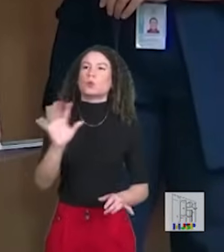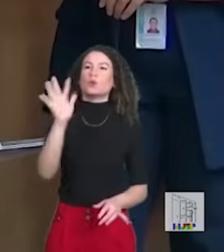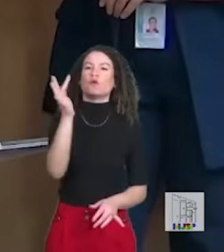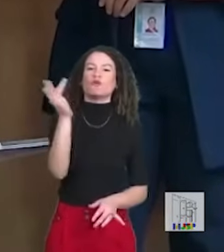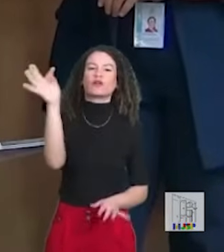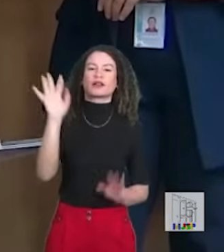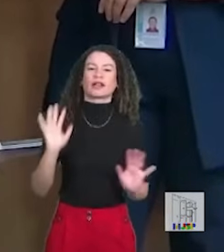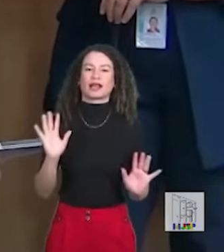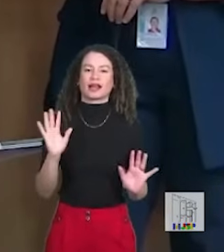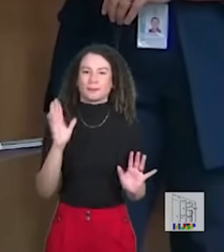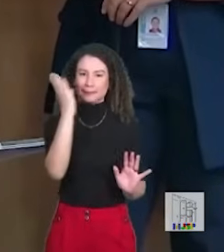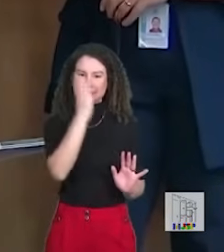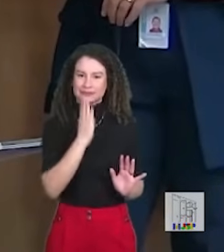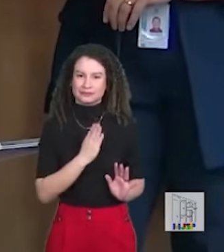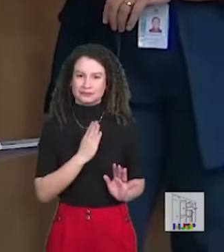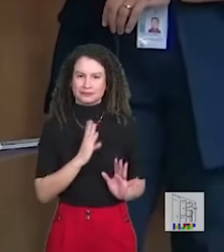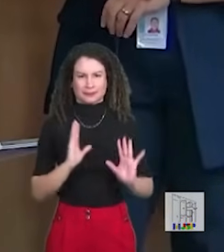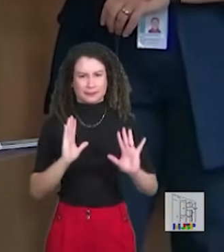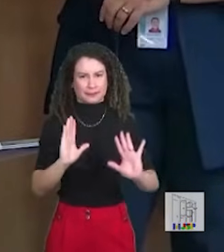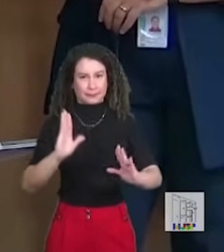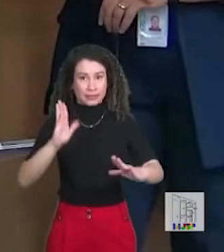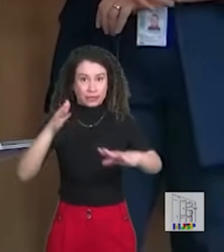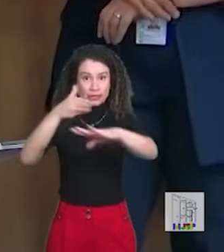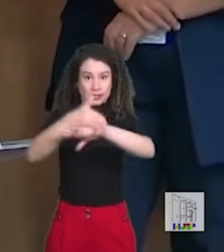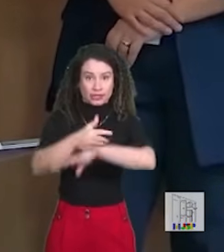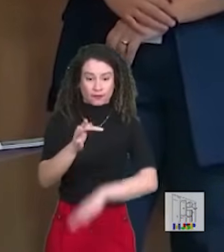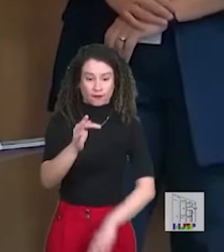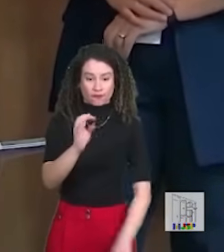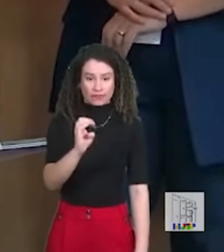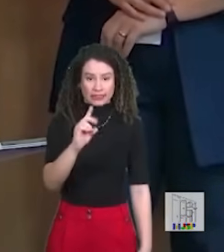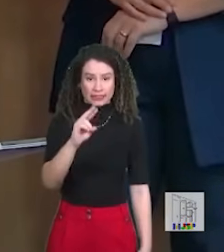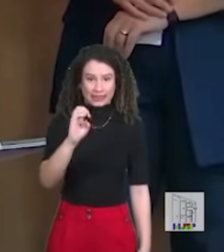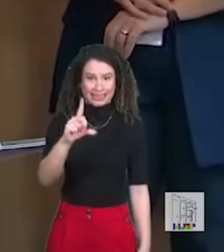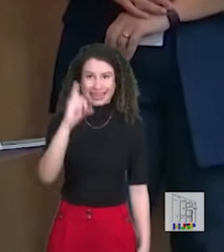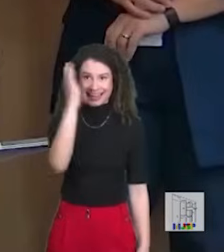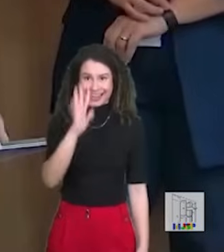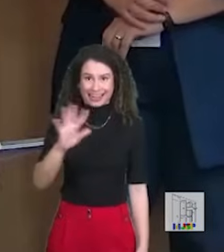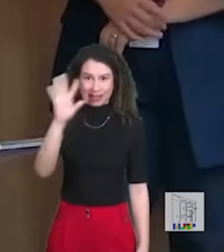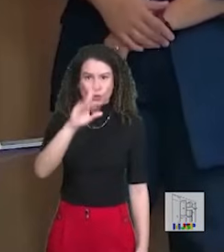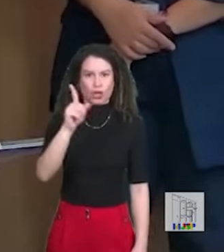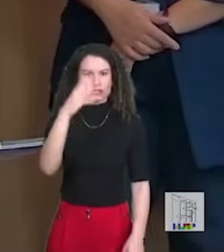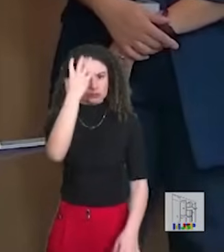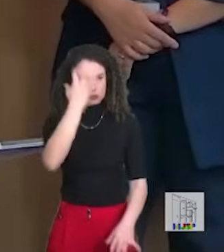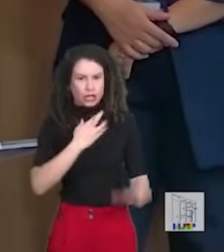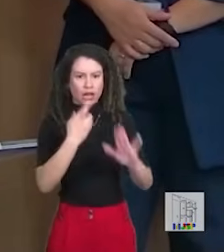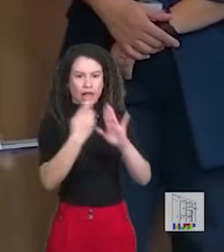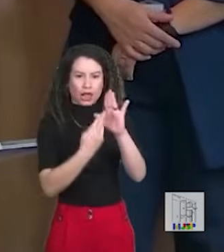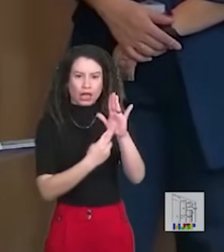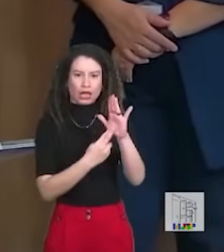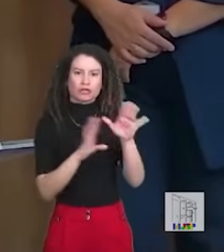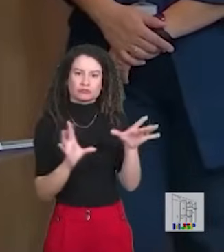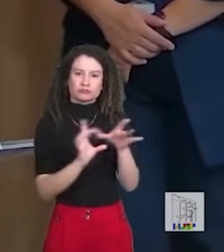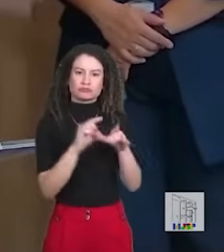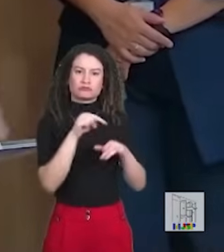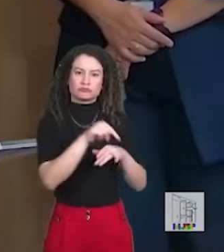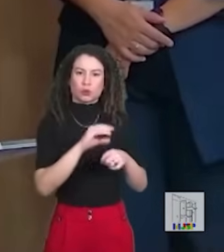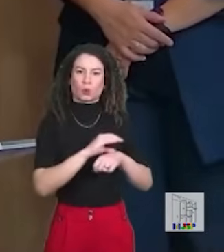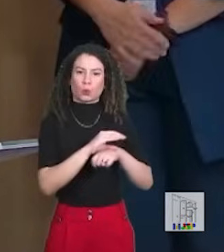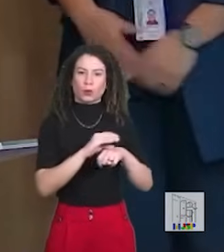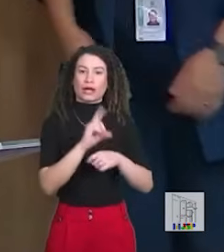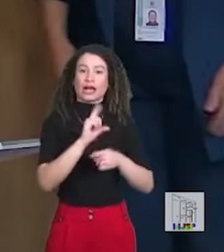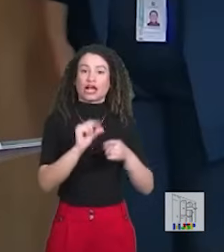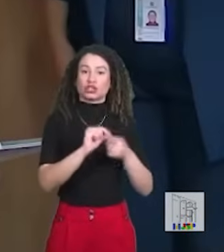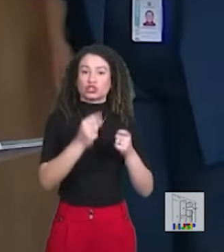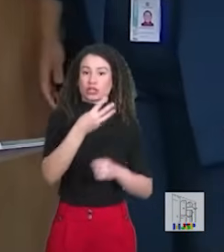intervenção Federal é coisa séria regrada pela Constituição artigo 34